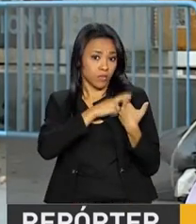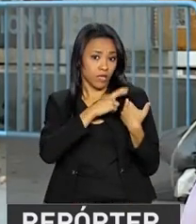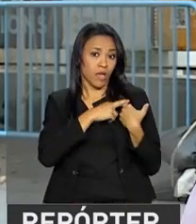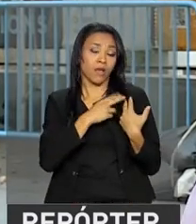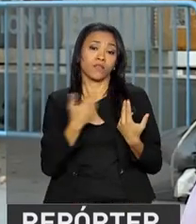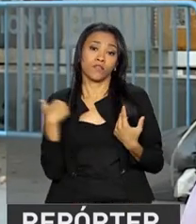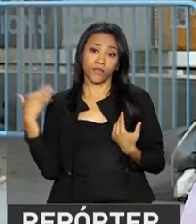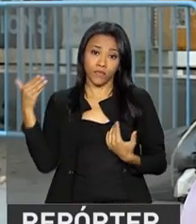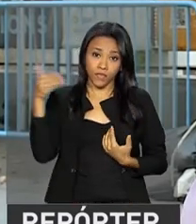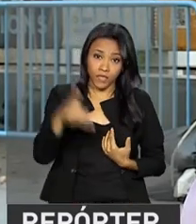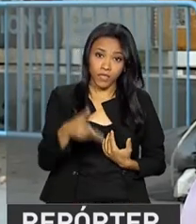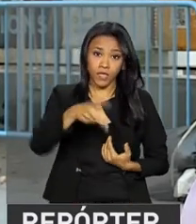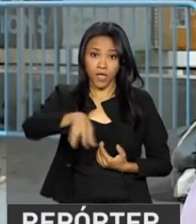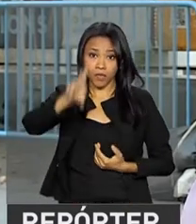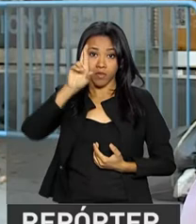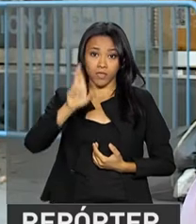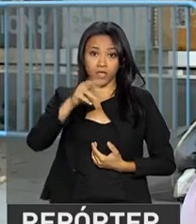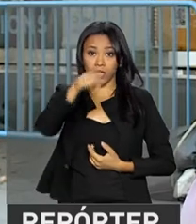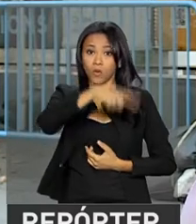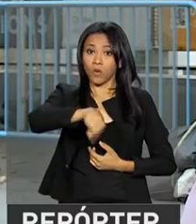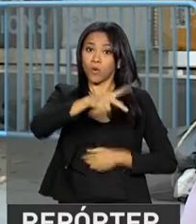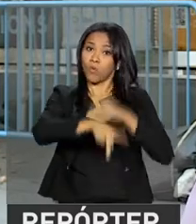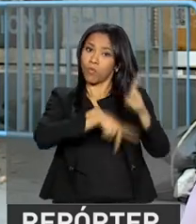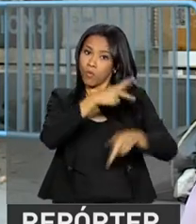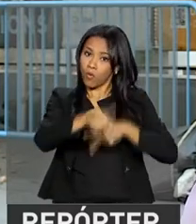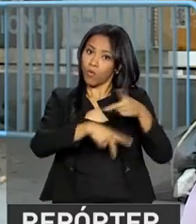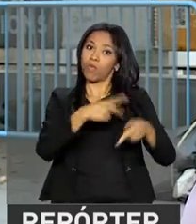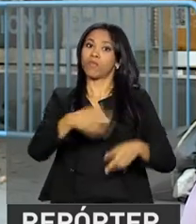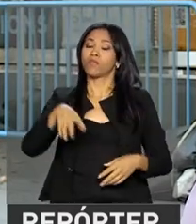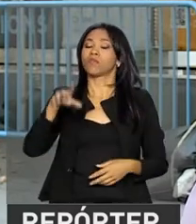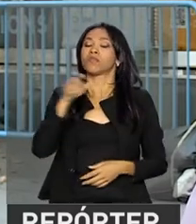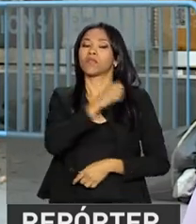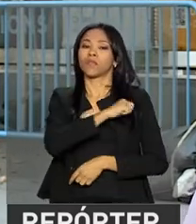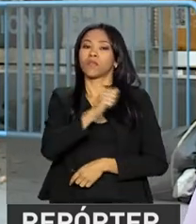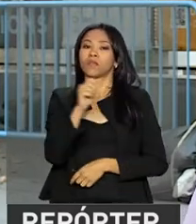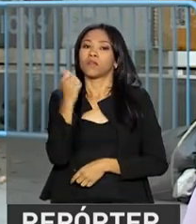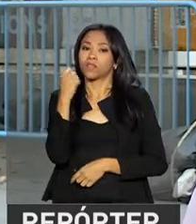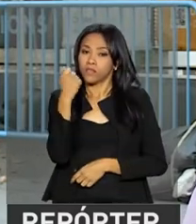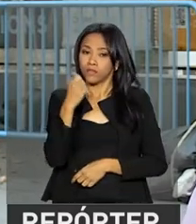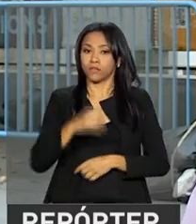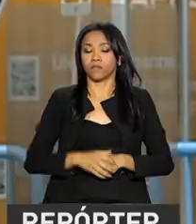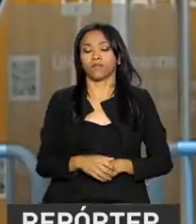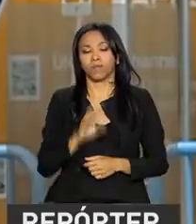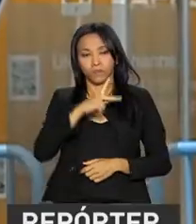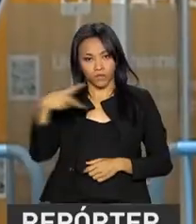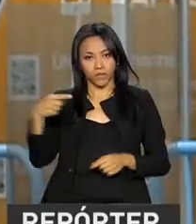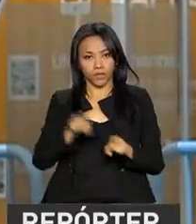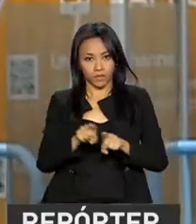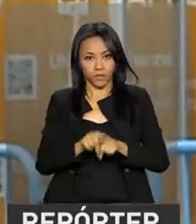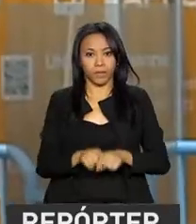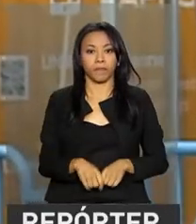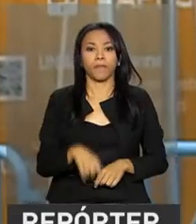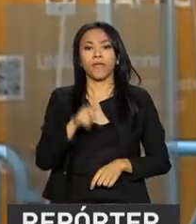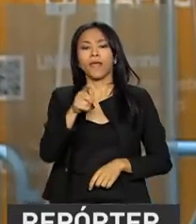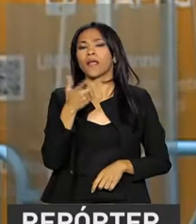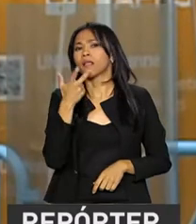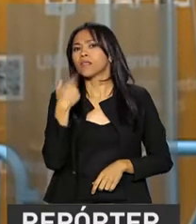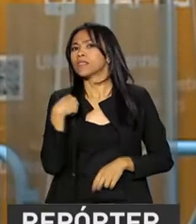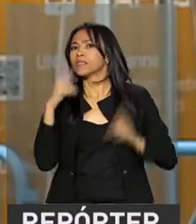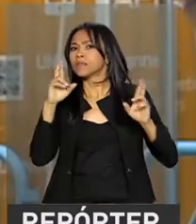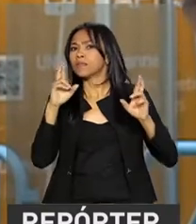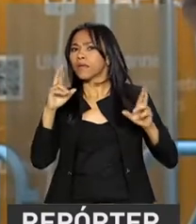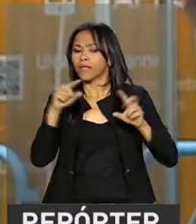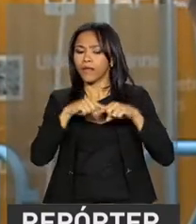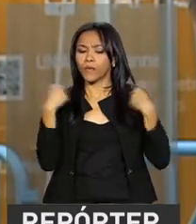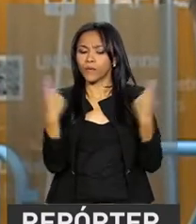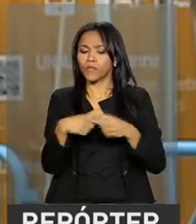estar aqui representando os argentinos, o povo argentino e o presidente Macri também. Ela diz que o que espera da reunião é